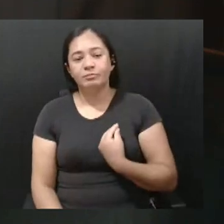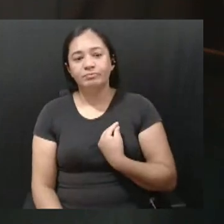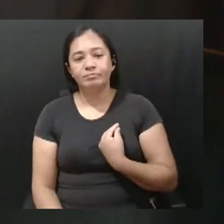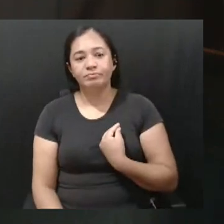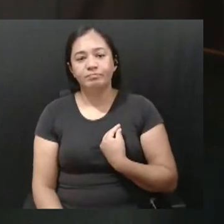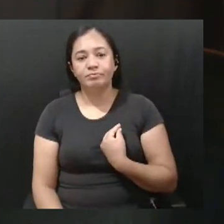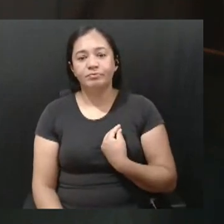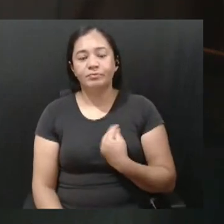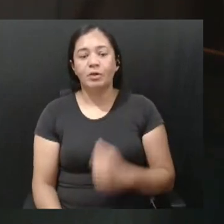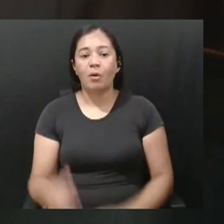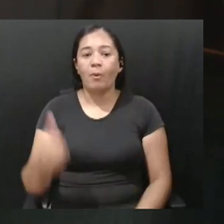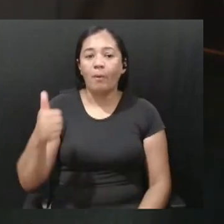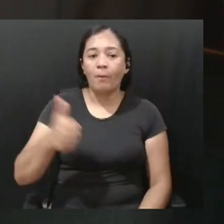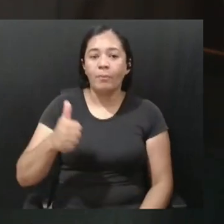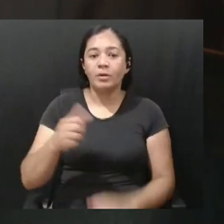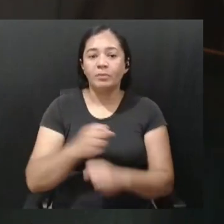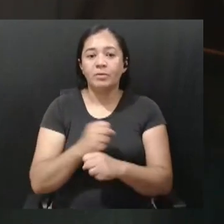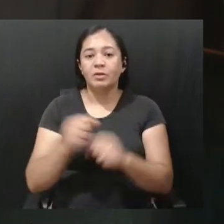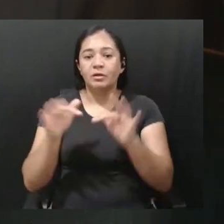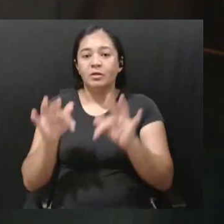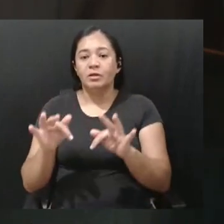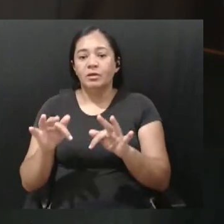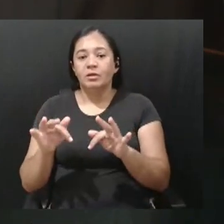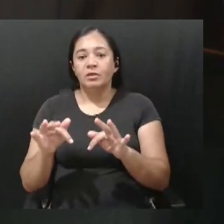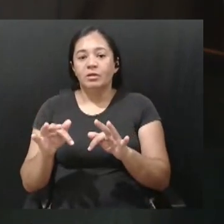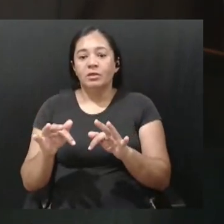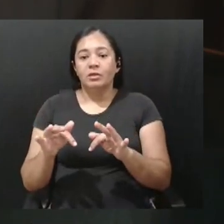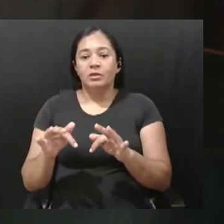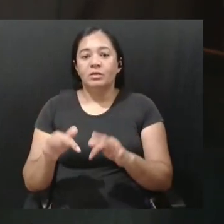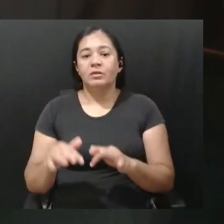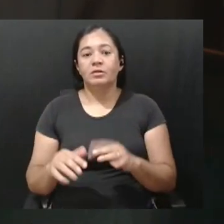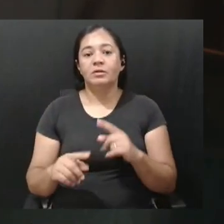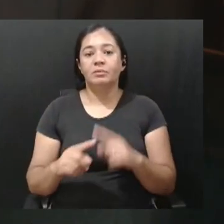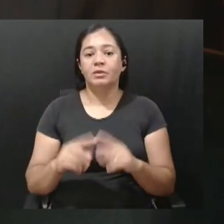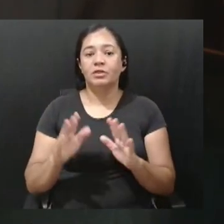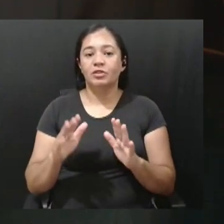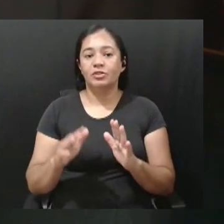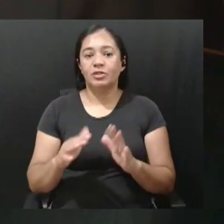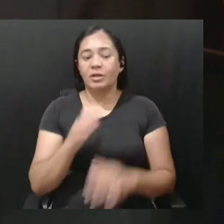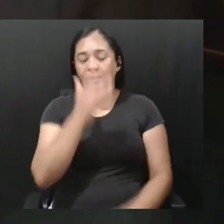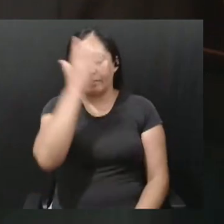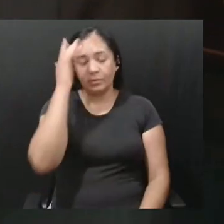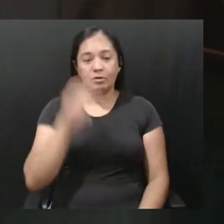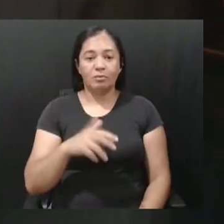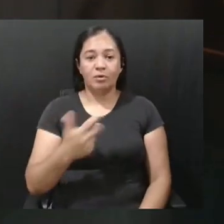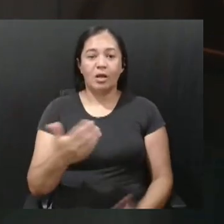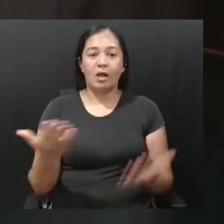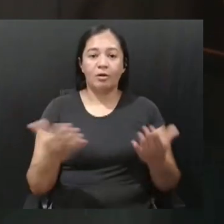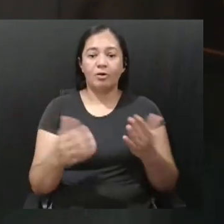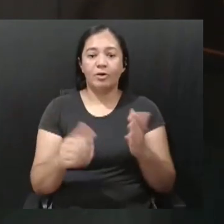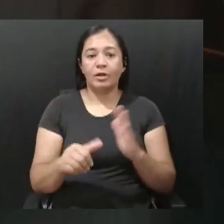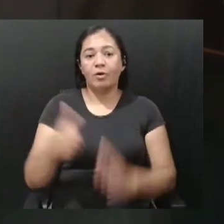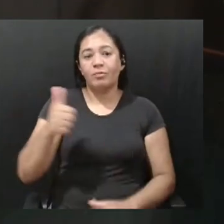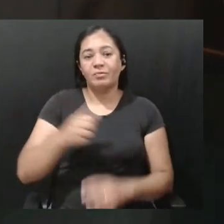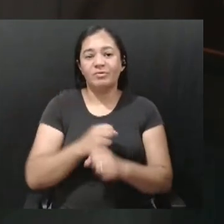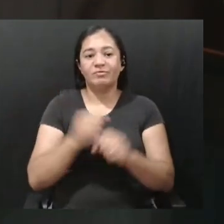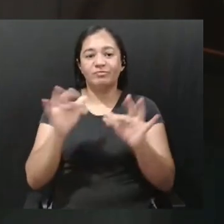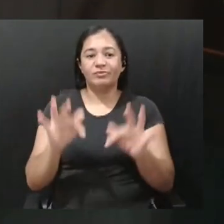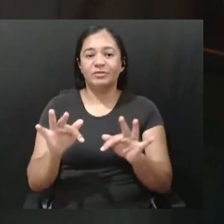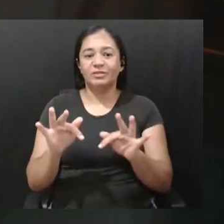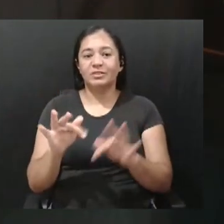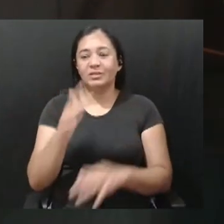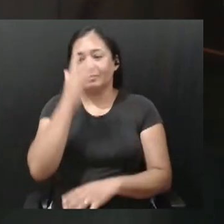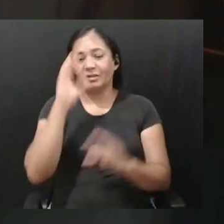uma perda, né? Porque isso também acontece nas famílias. E aí a pessoa ela vai ter que atravessar esse